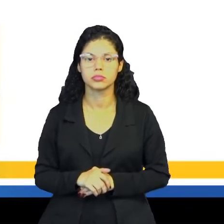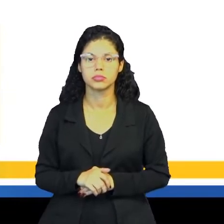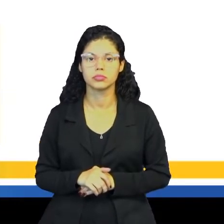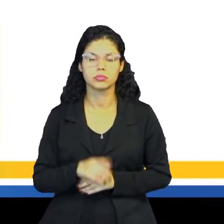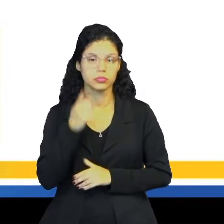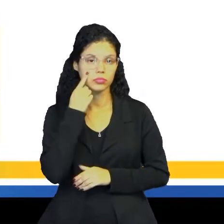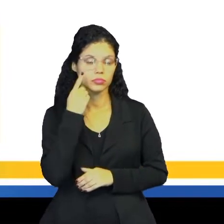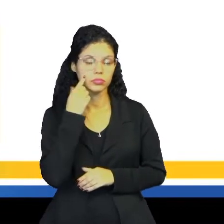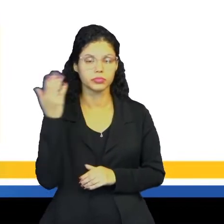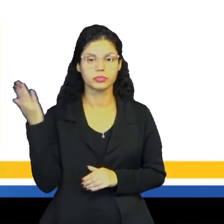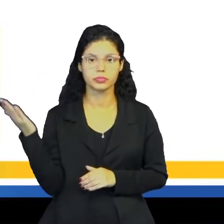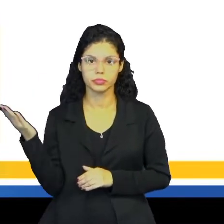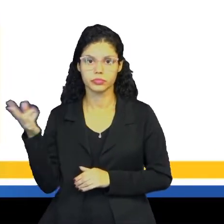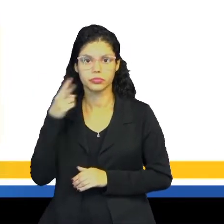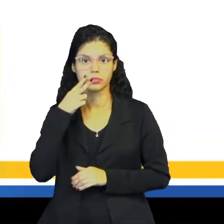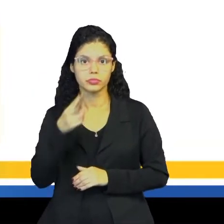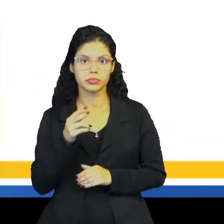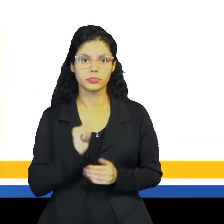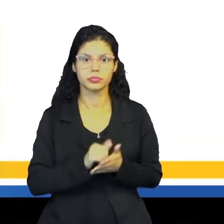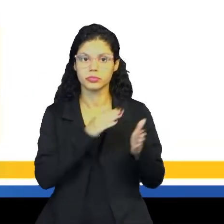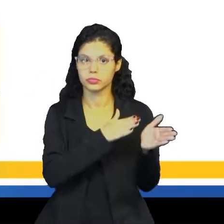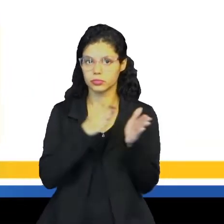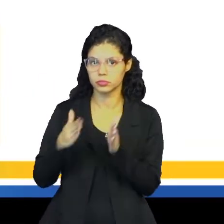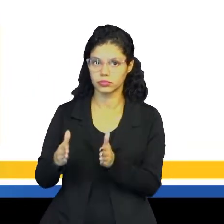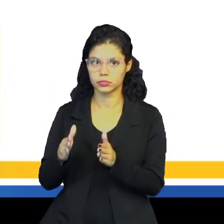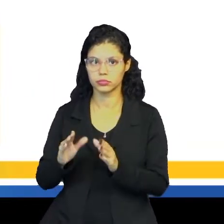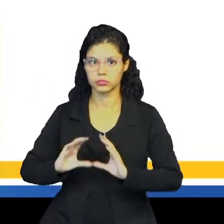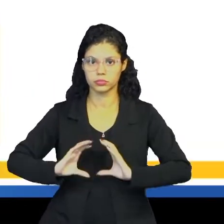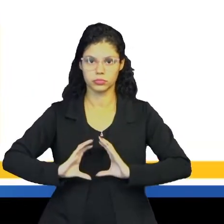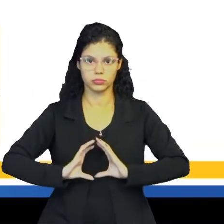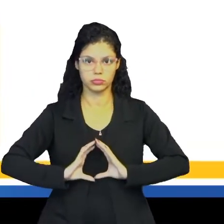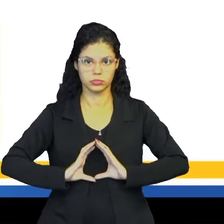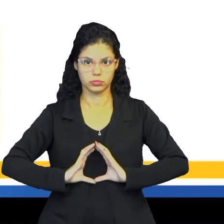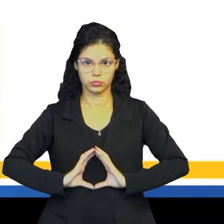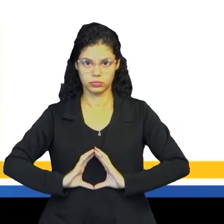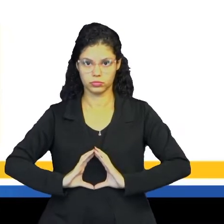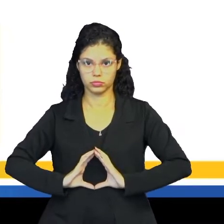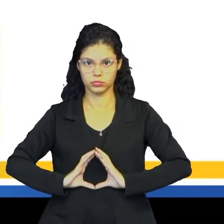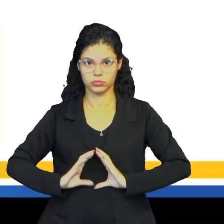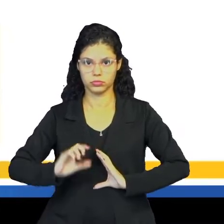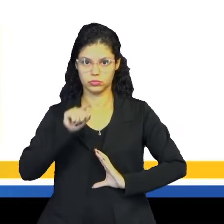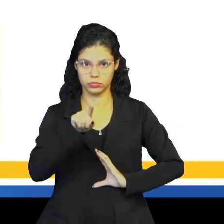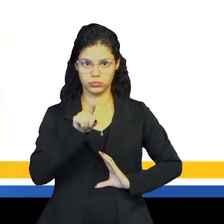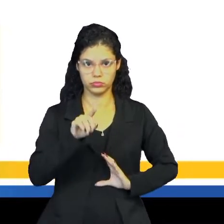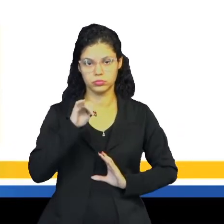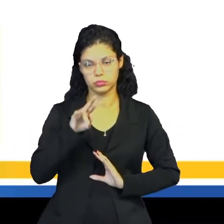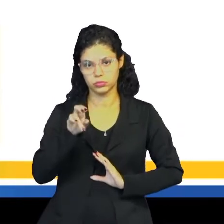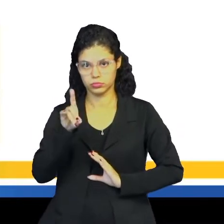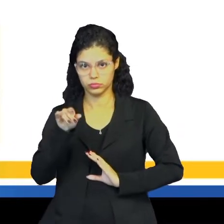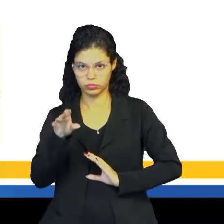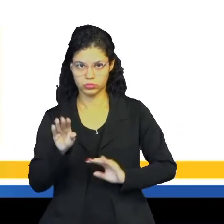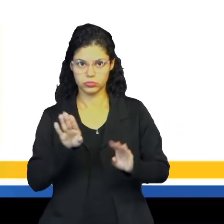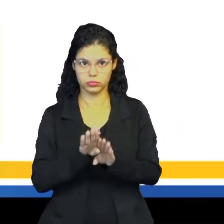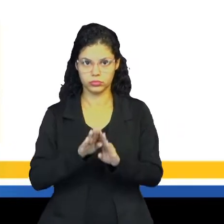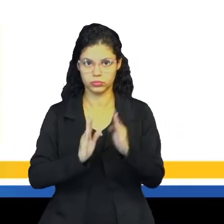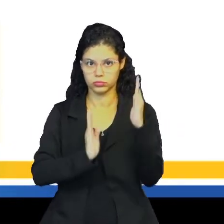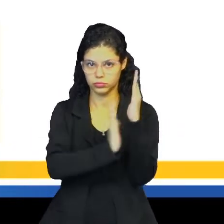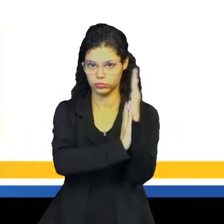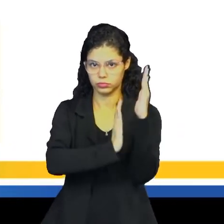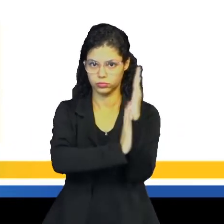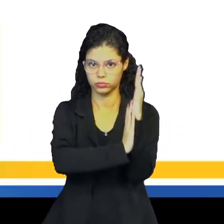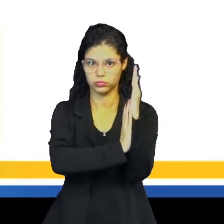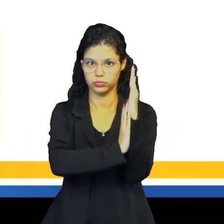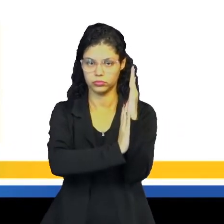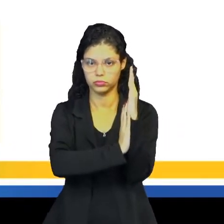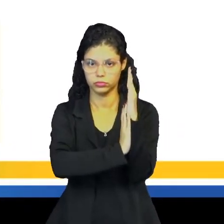Olhando a figura, nós vimos aí uma parte do útero chamada de endométrio. Esse endométrio é a parte da parede do